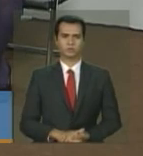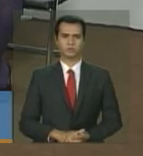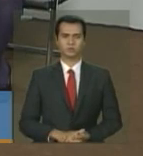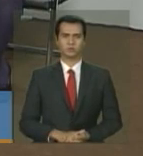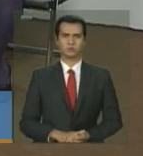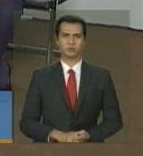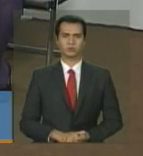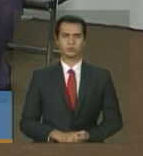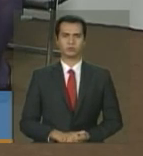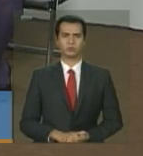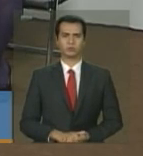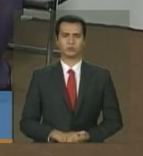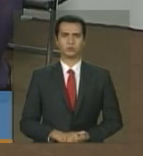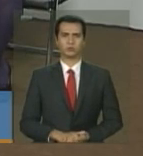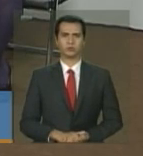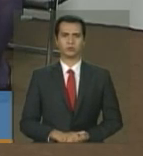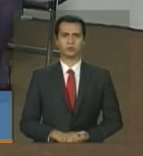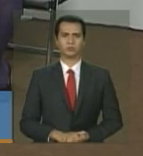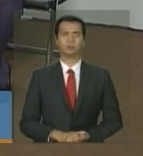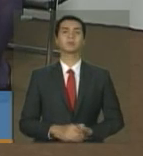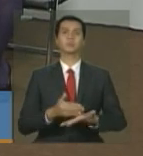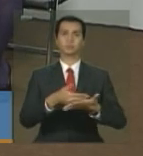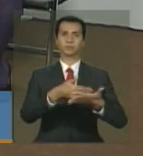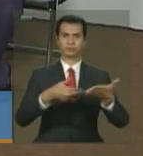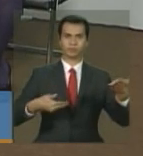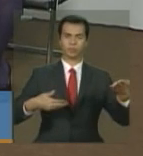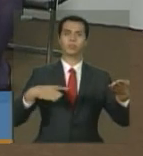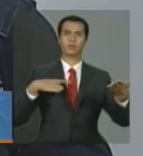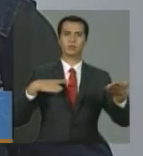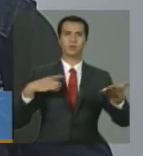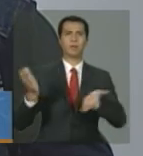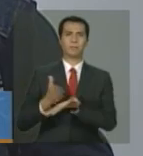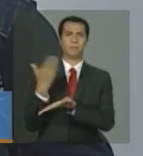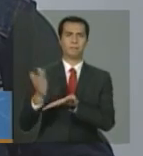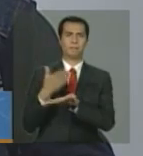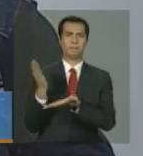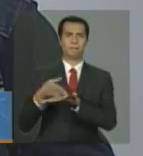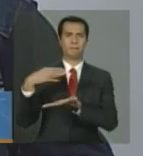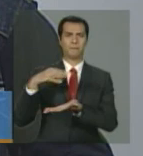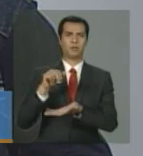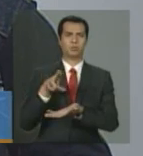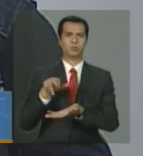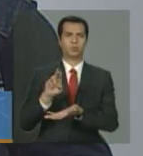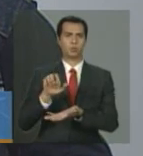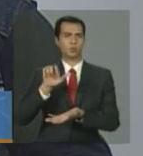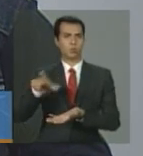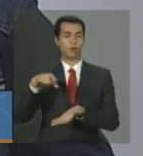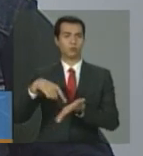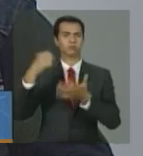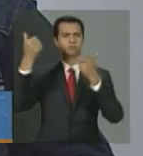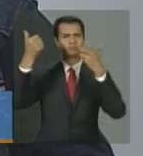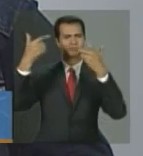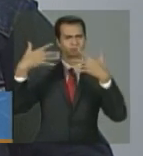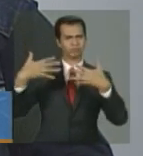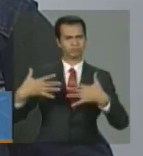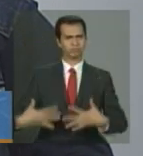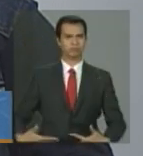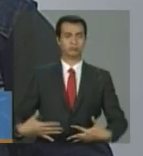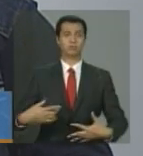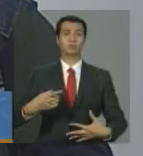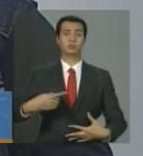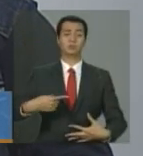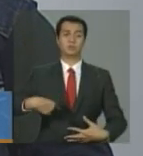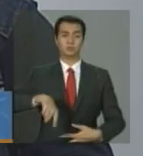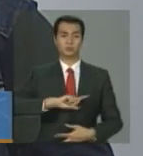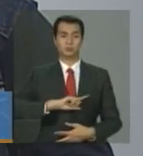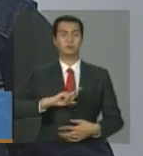questionário ele tem um manual de orientação para o preenchimento que tá bem bem detalhado mas tem algumas coisas que